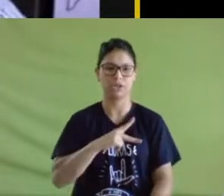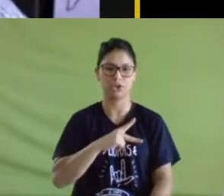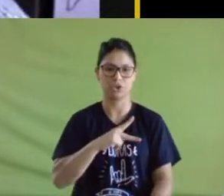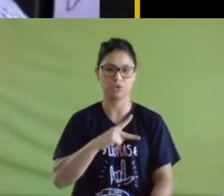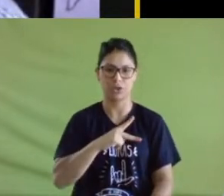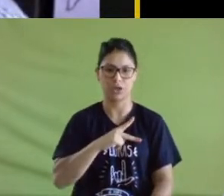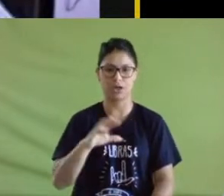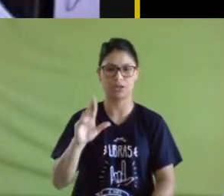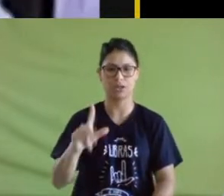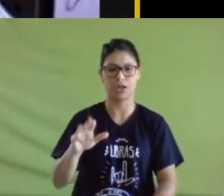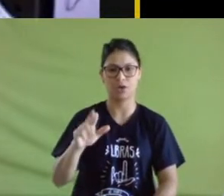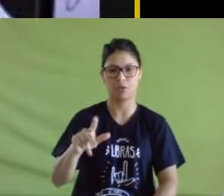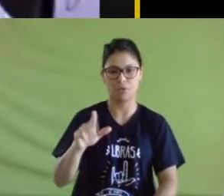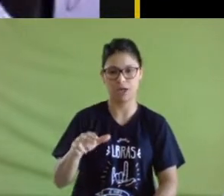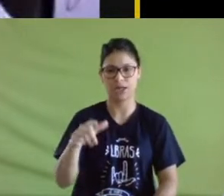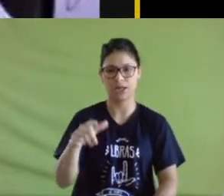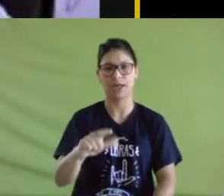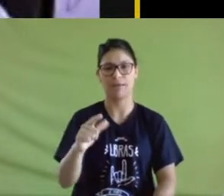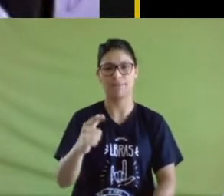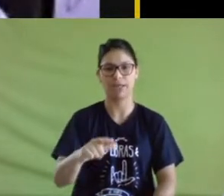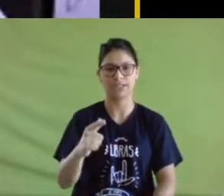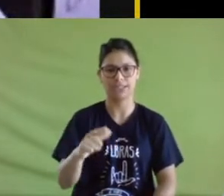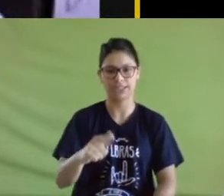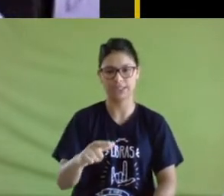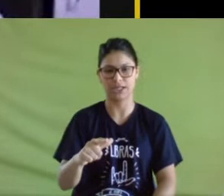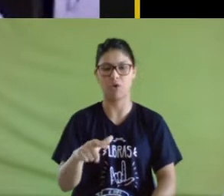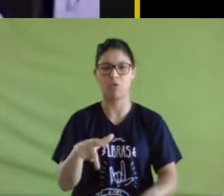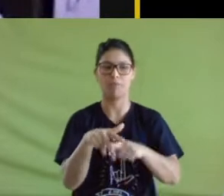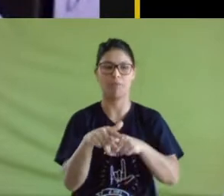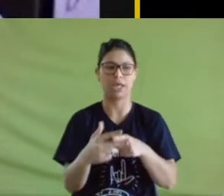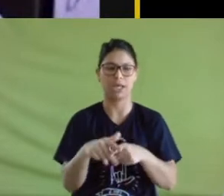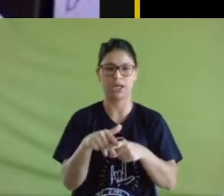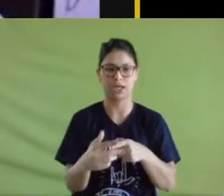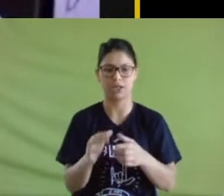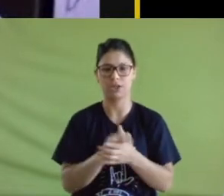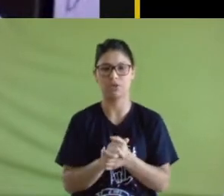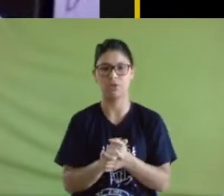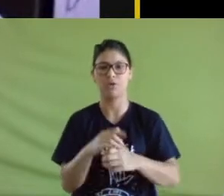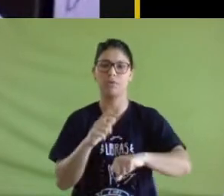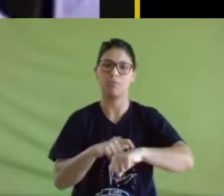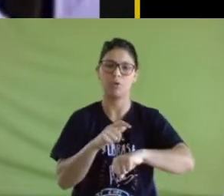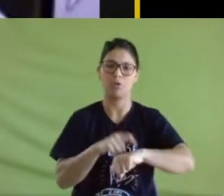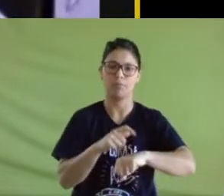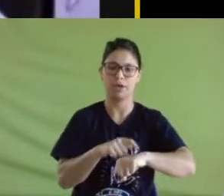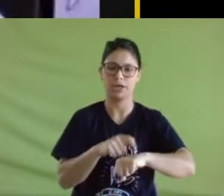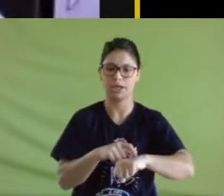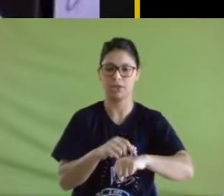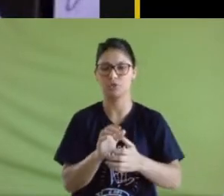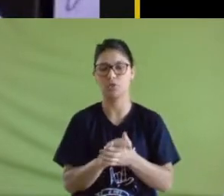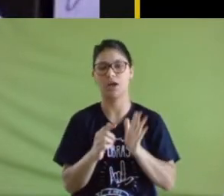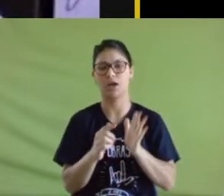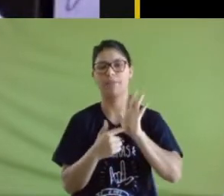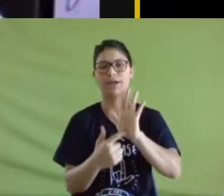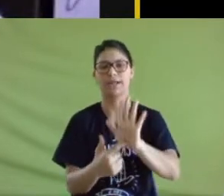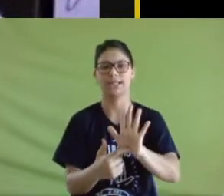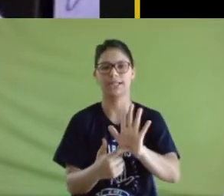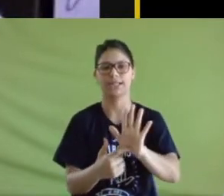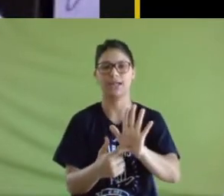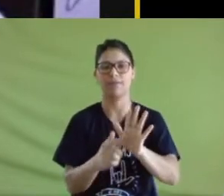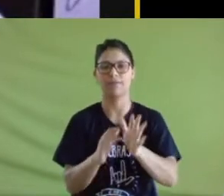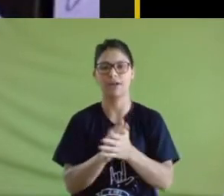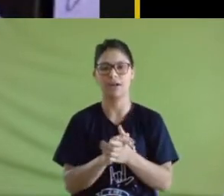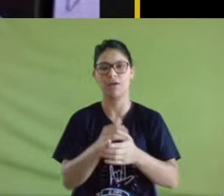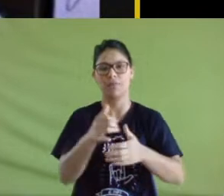não era uma repetição meramente mecânica. A cada momento ele apresentava